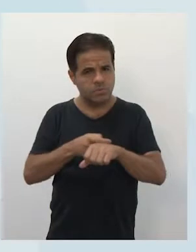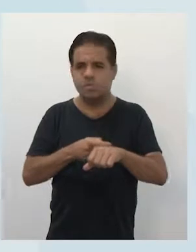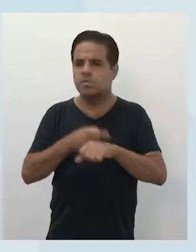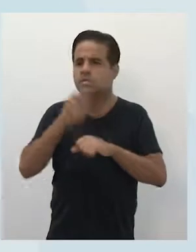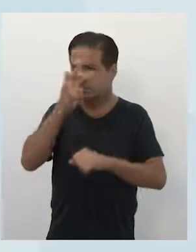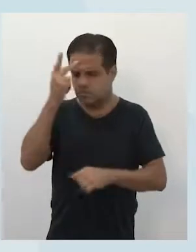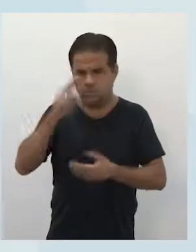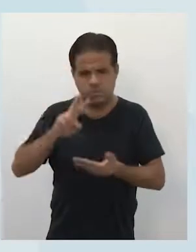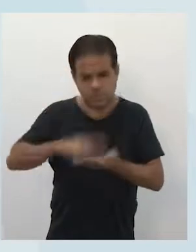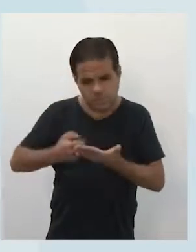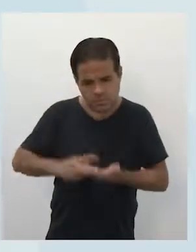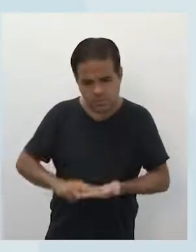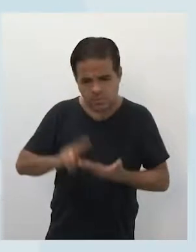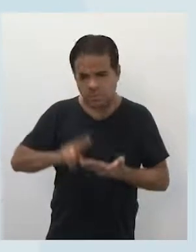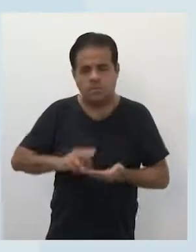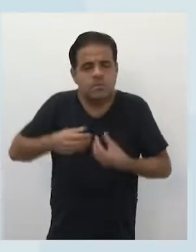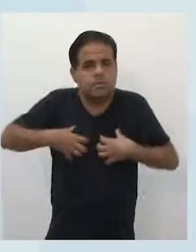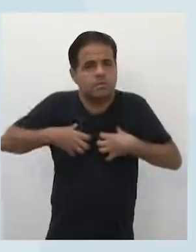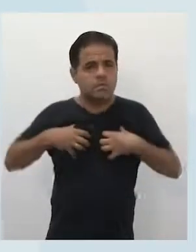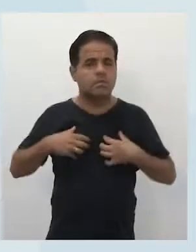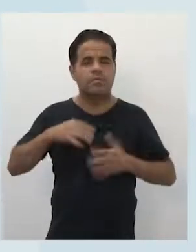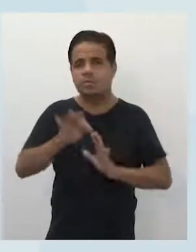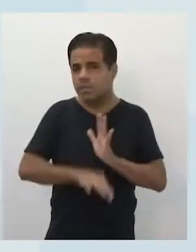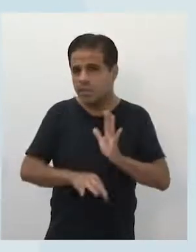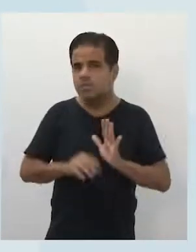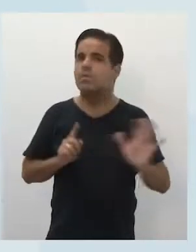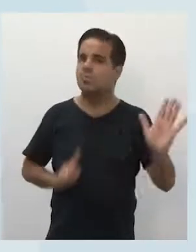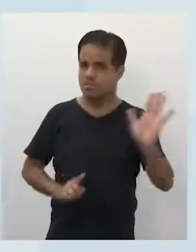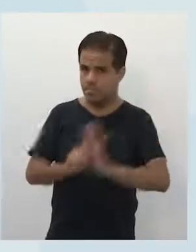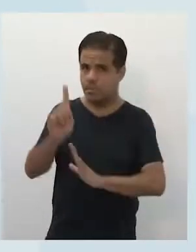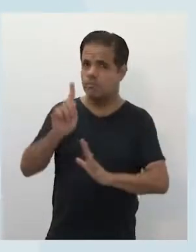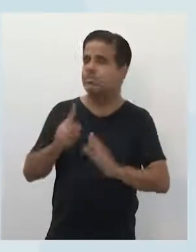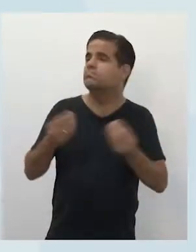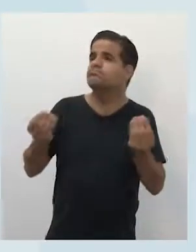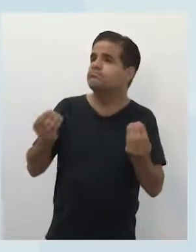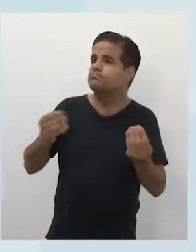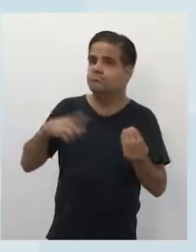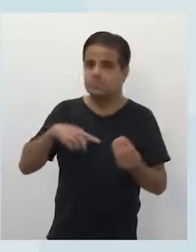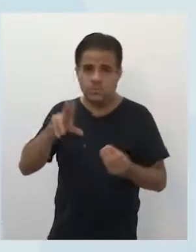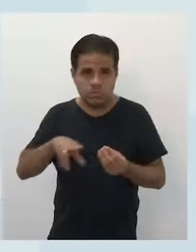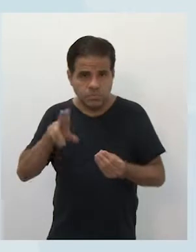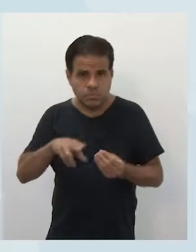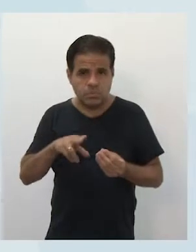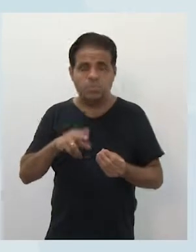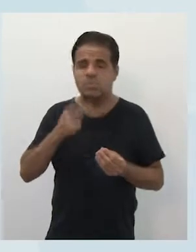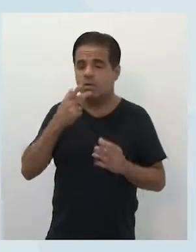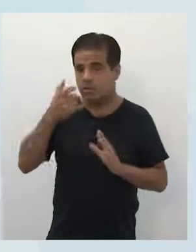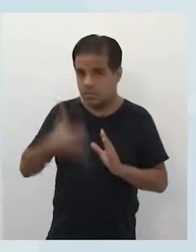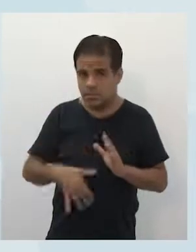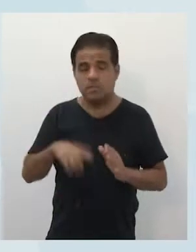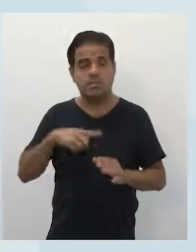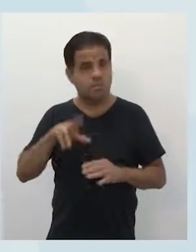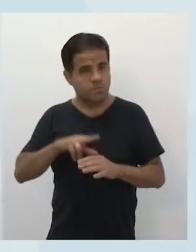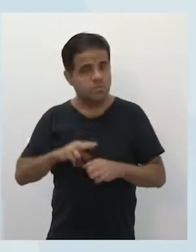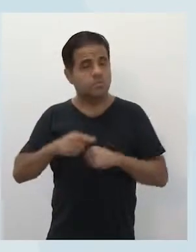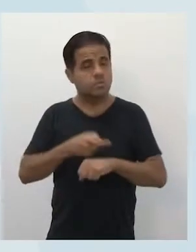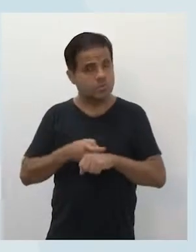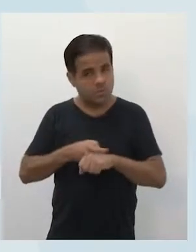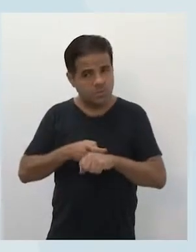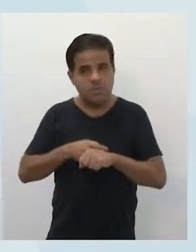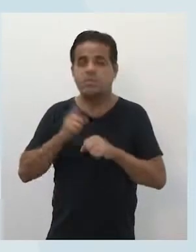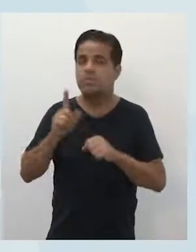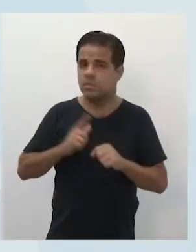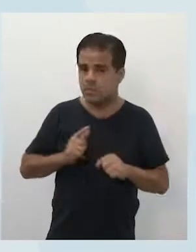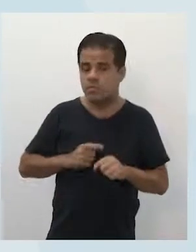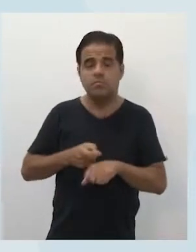leitor interpretará o texto? Justifique. Então, uma pergunta aí, está questionando se há uso de, na verdade, afirmando se há uso de adjetivos, que